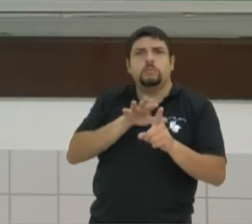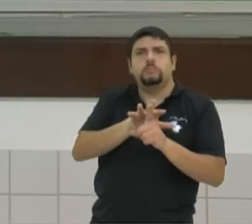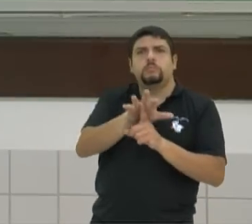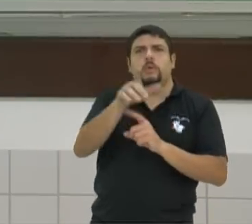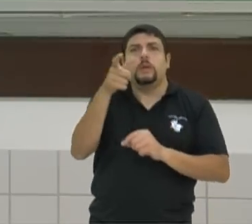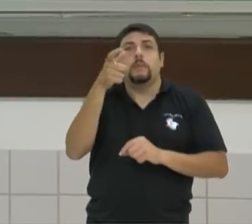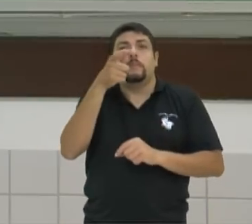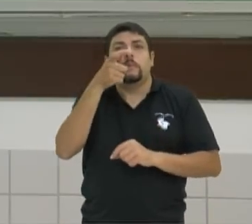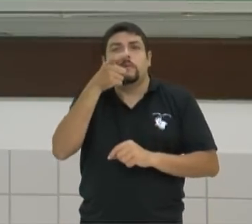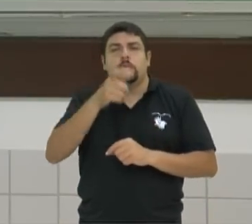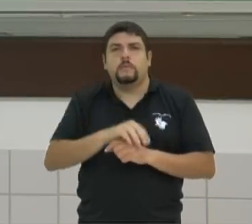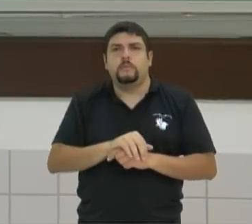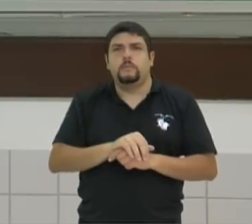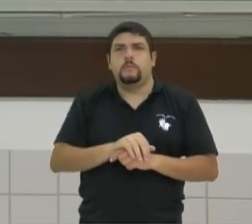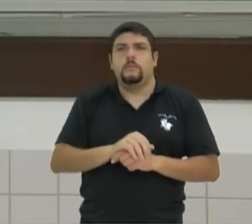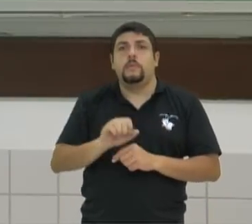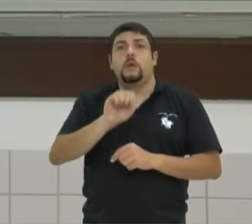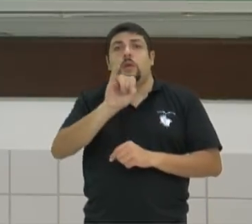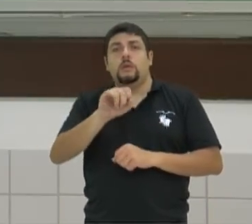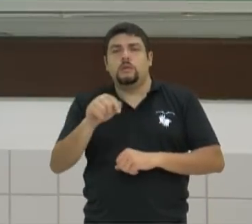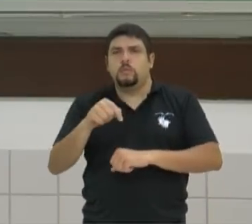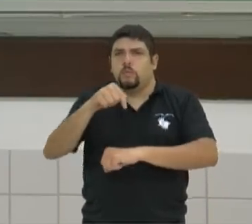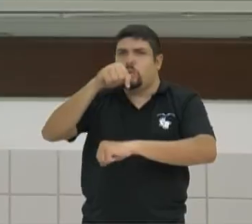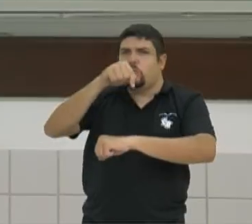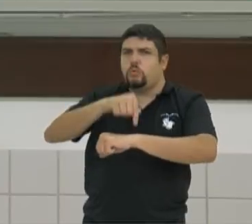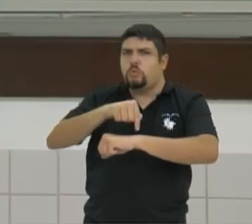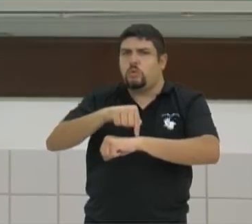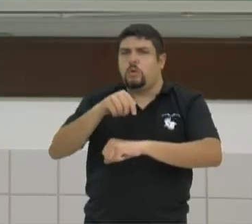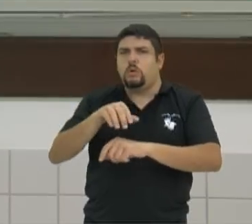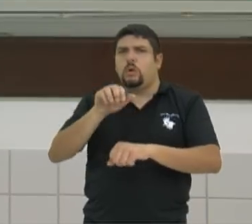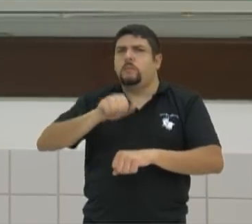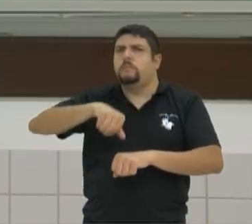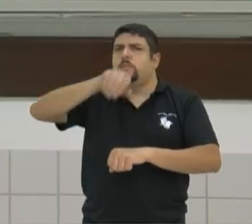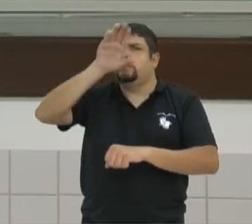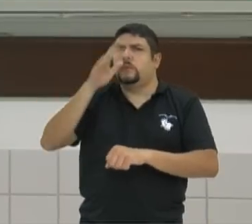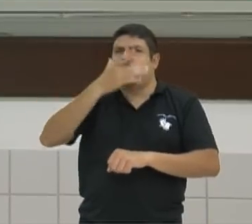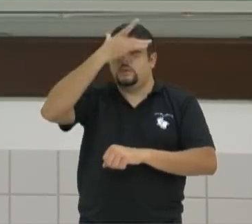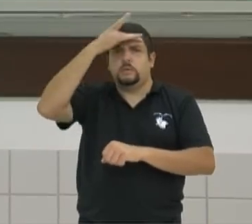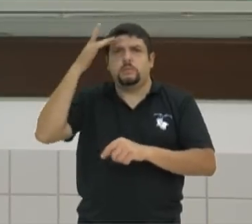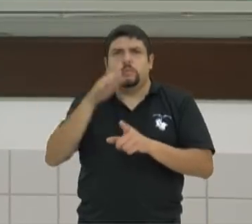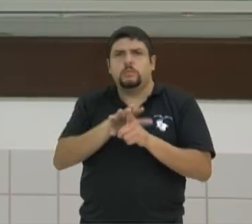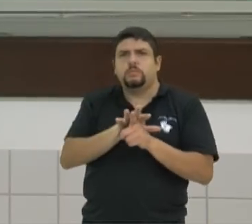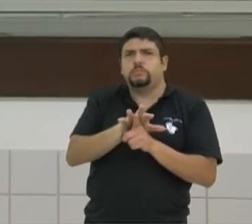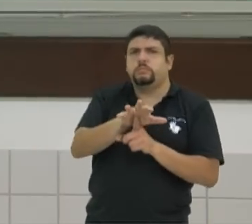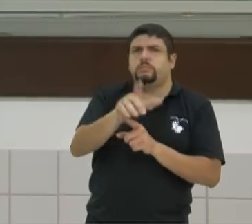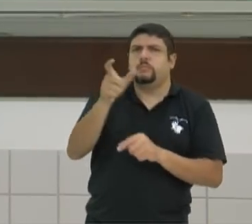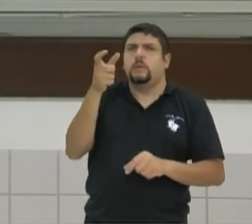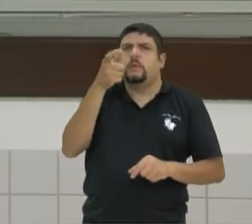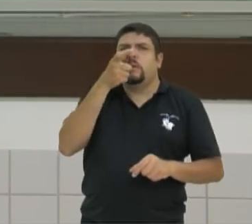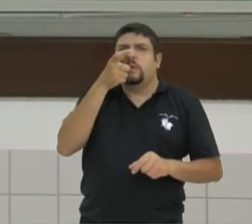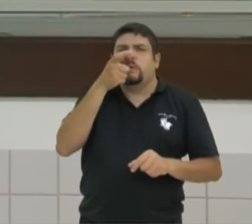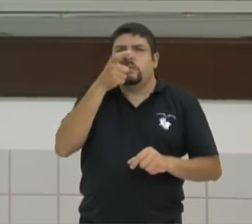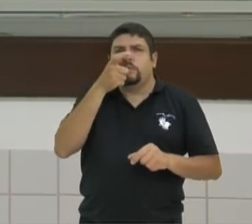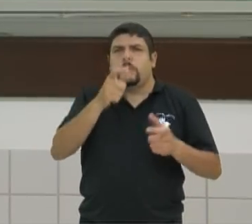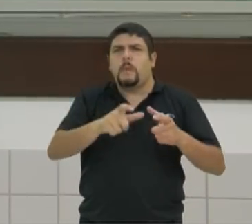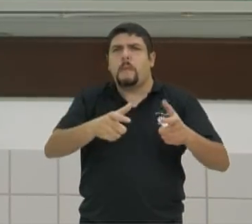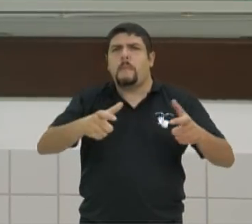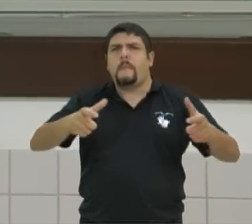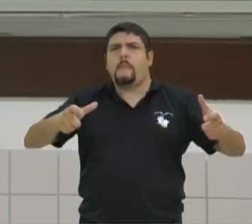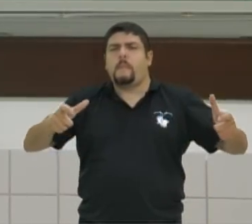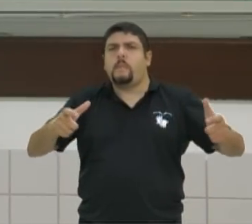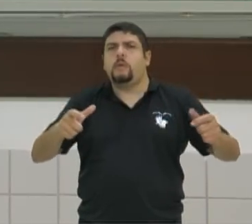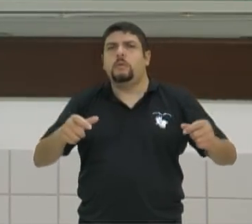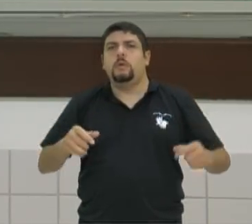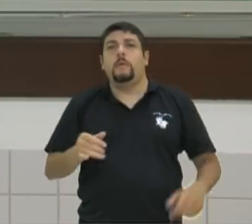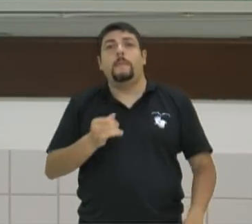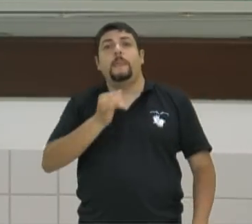os programas da casa ou os programas do horário que tem o maior número de telespectadores, ou seja, que tem a maior moda, né? Quando eu vejo lá, na